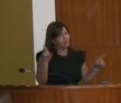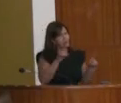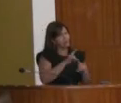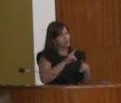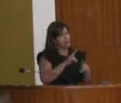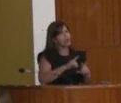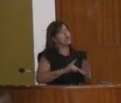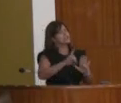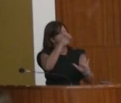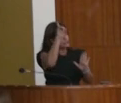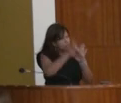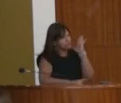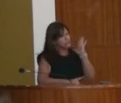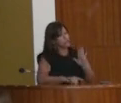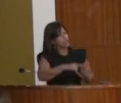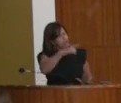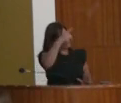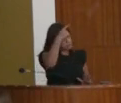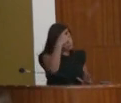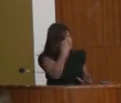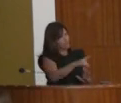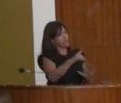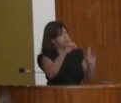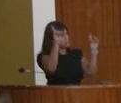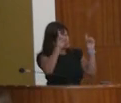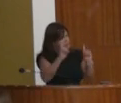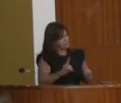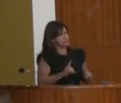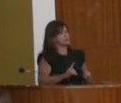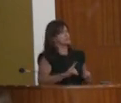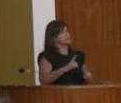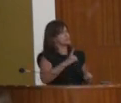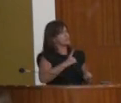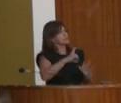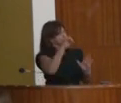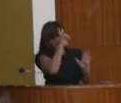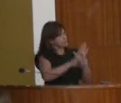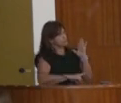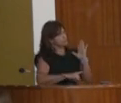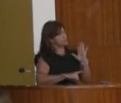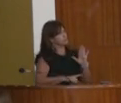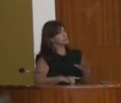de um direito dele, que é o direito ao trabalho, né? É isso.